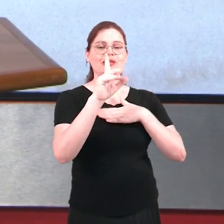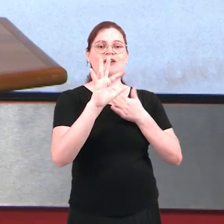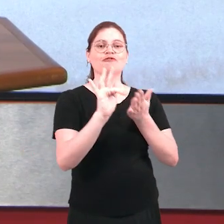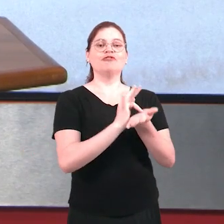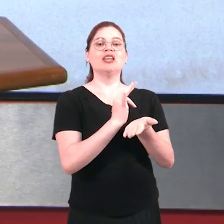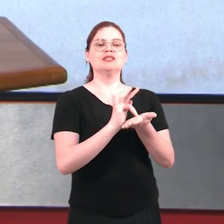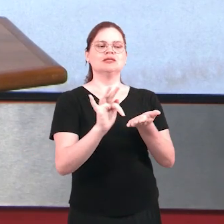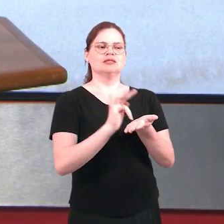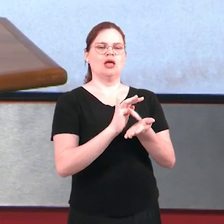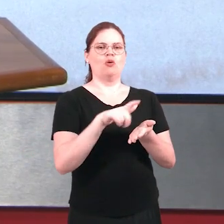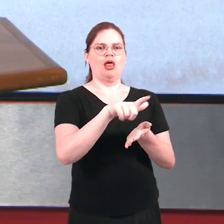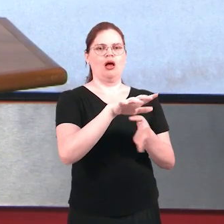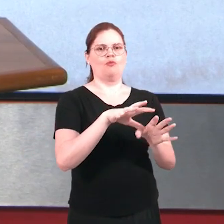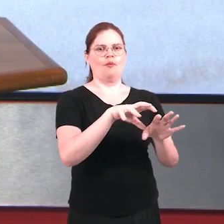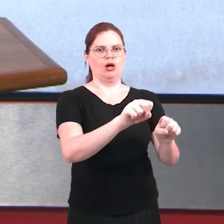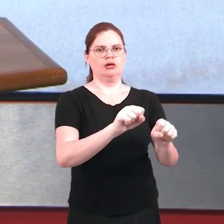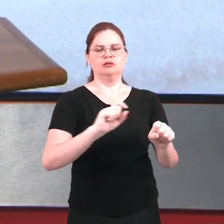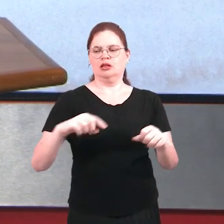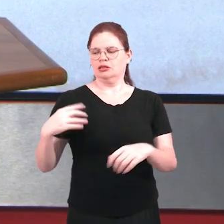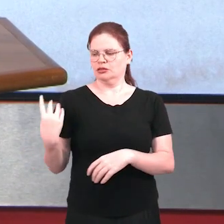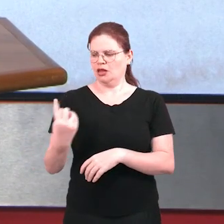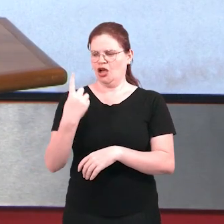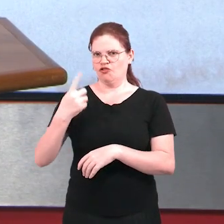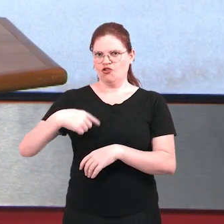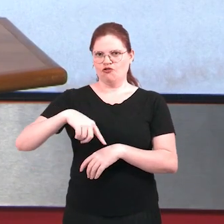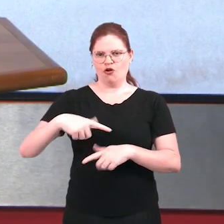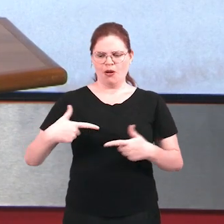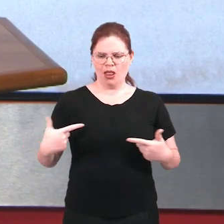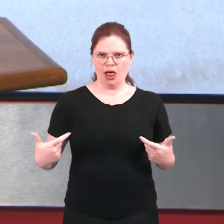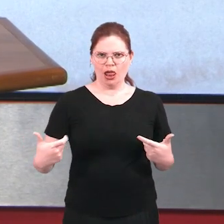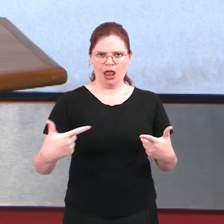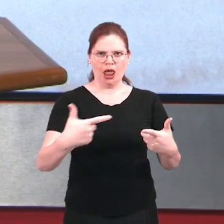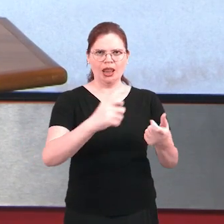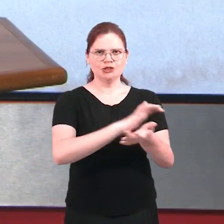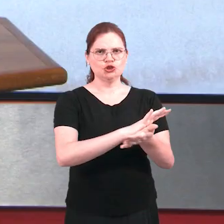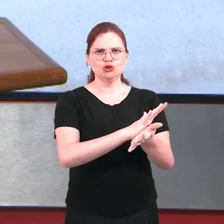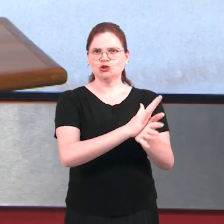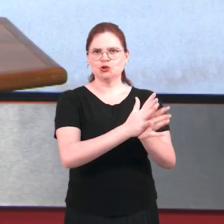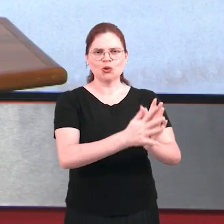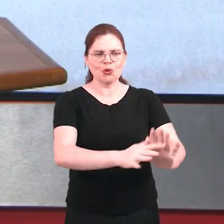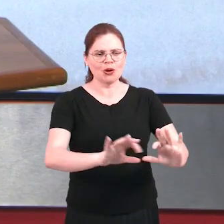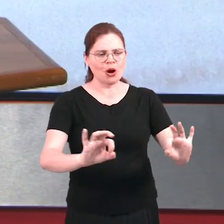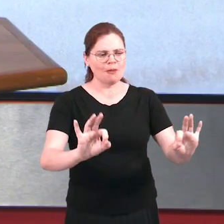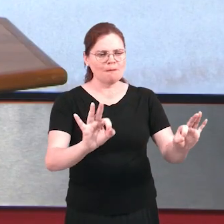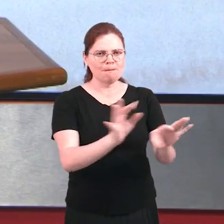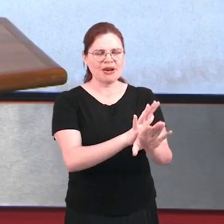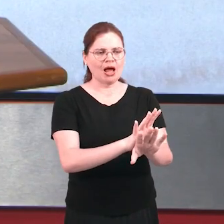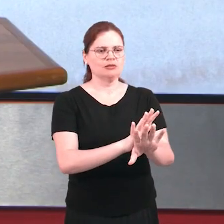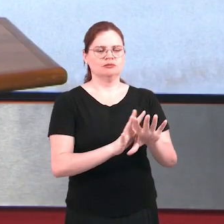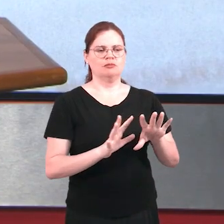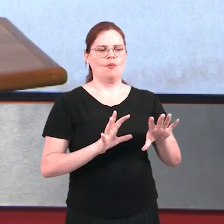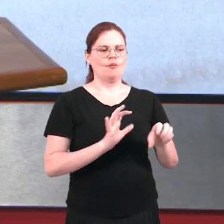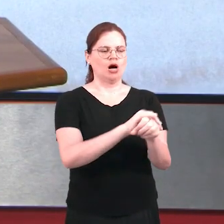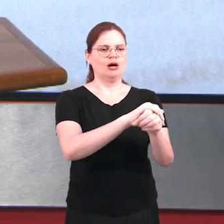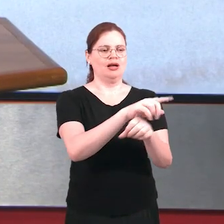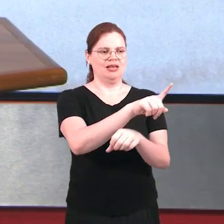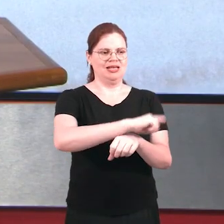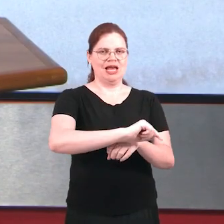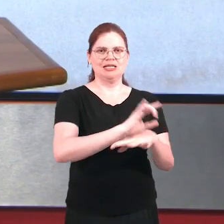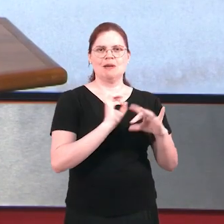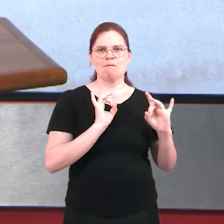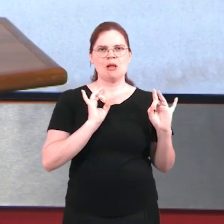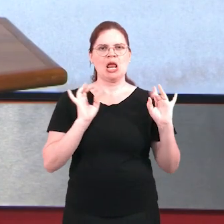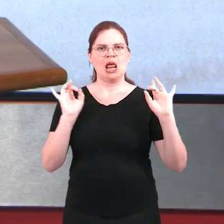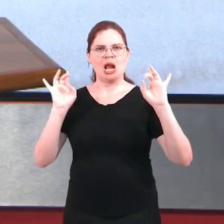dos filisteus. Davi neutralizou completamente os filisteus, que nunca mais